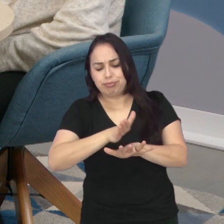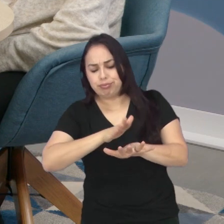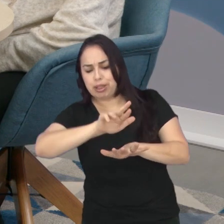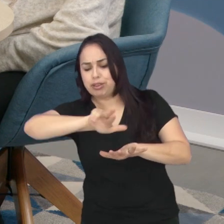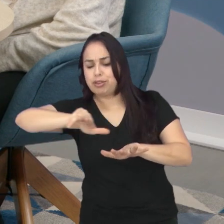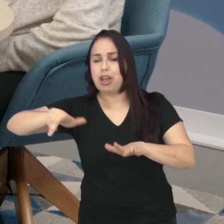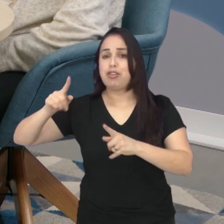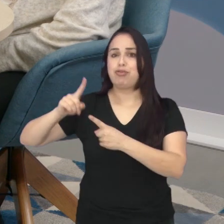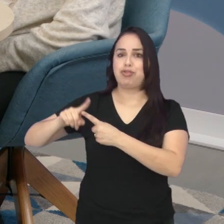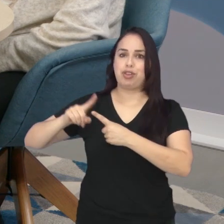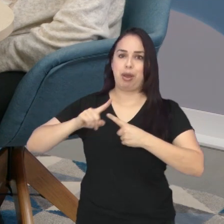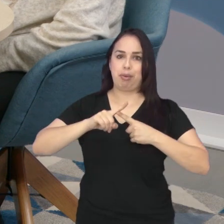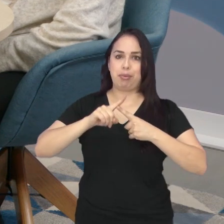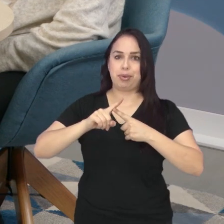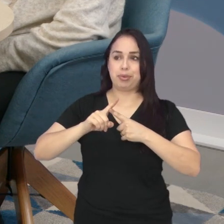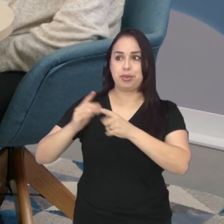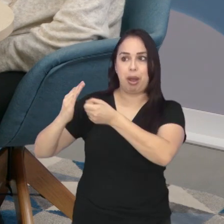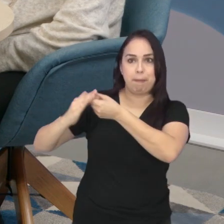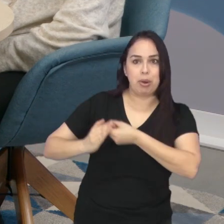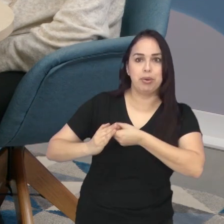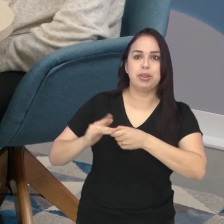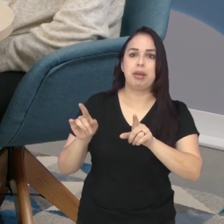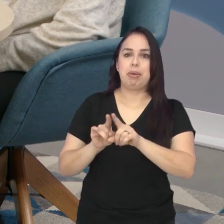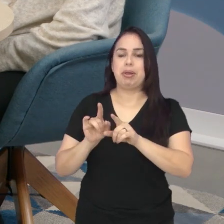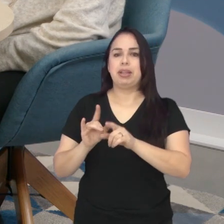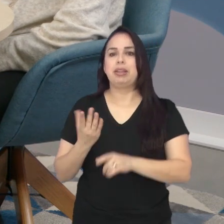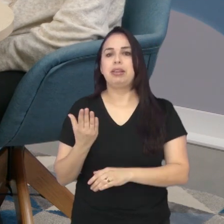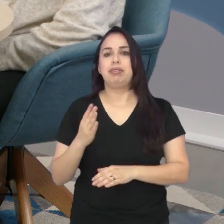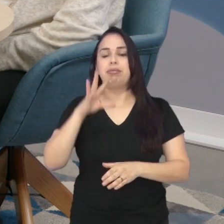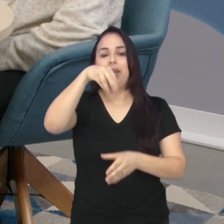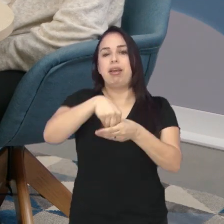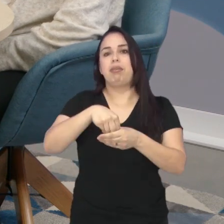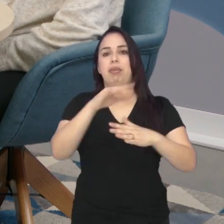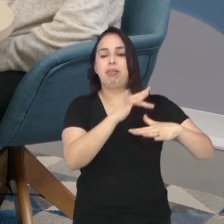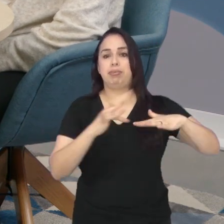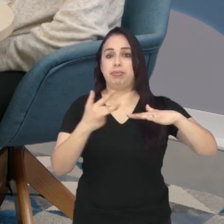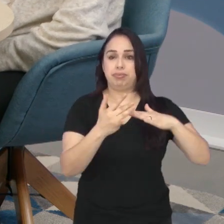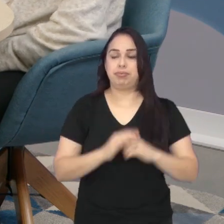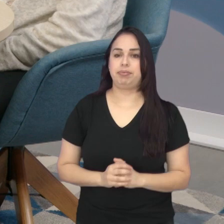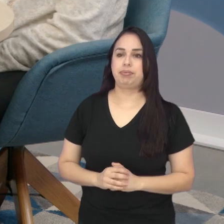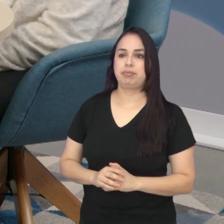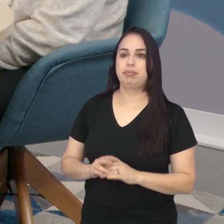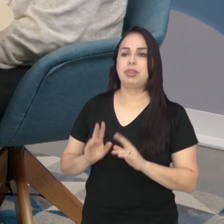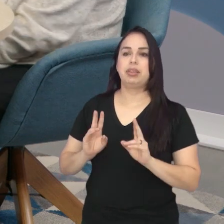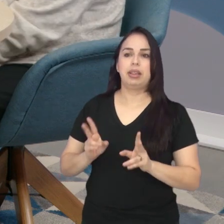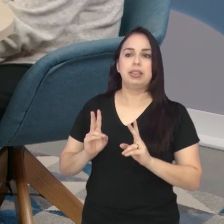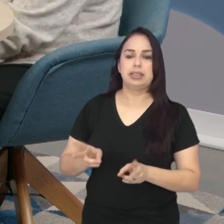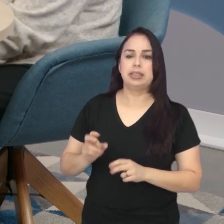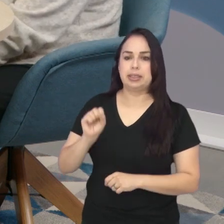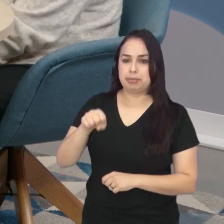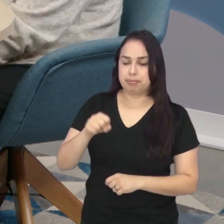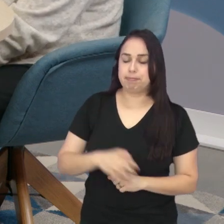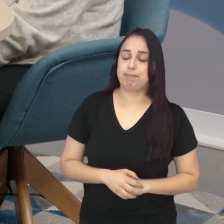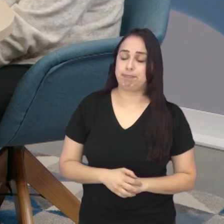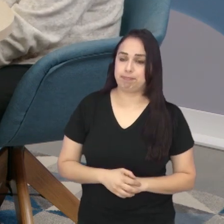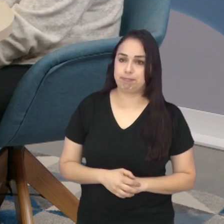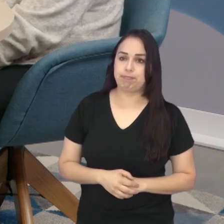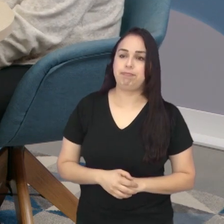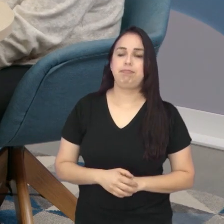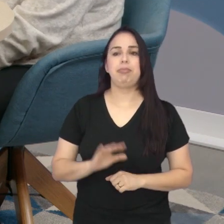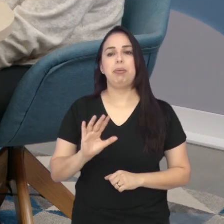outros também tipos de abusos também por meio das redes sociais. Sim, vem sendo chamado de sextorção